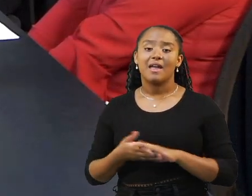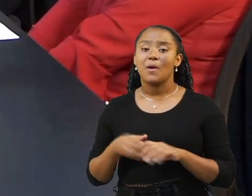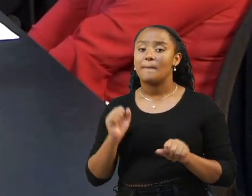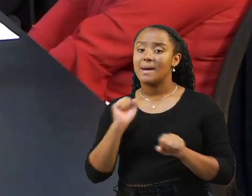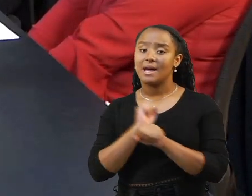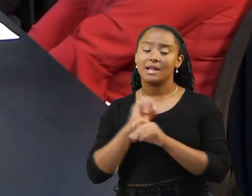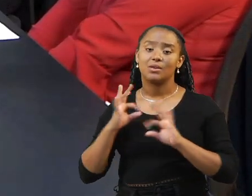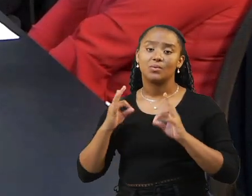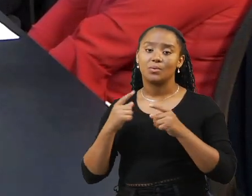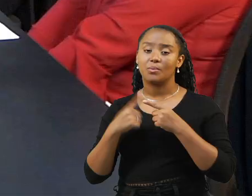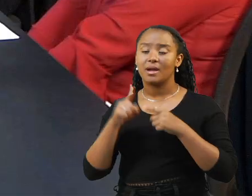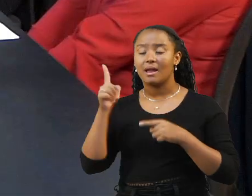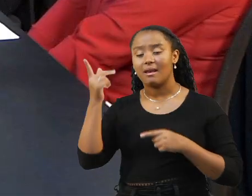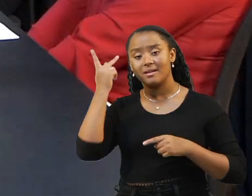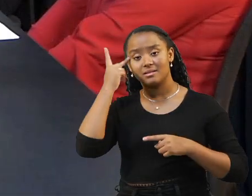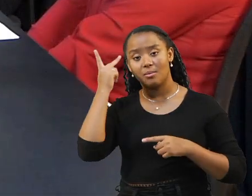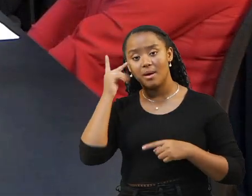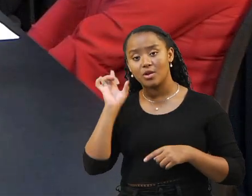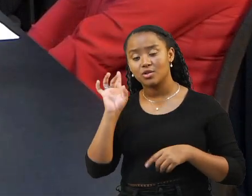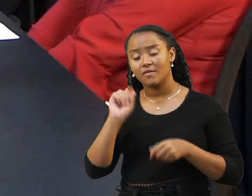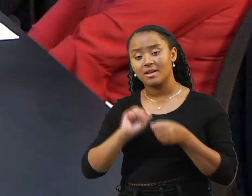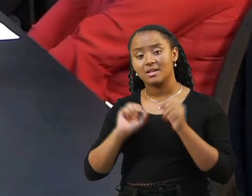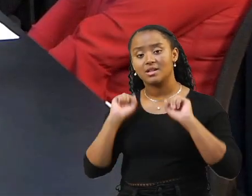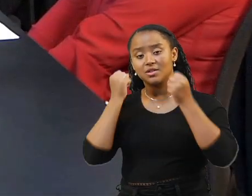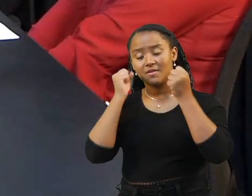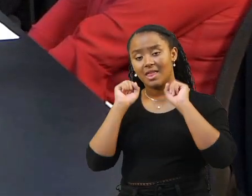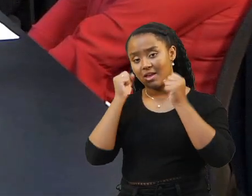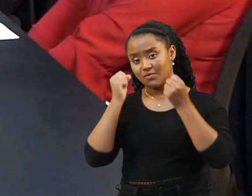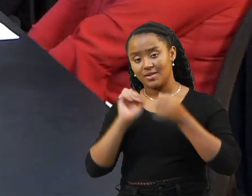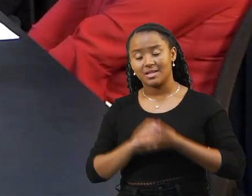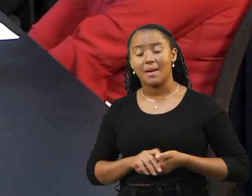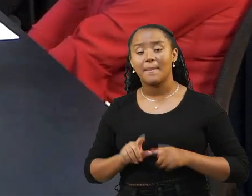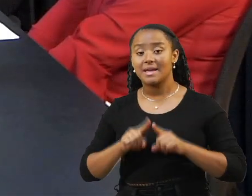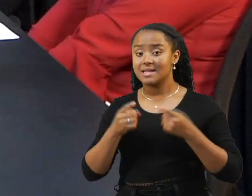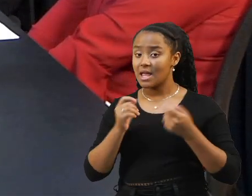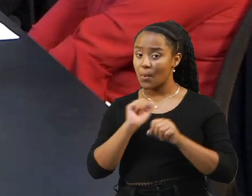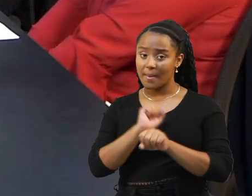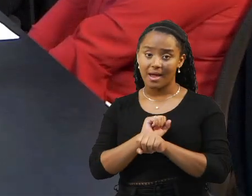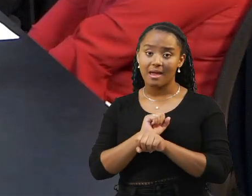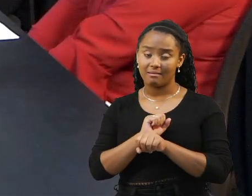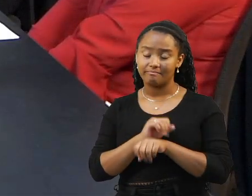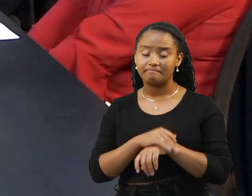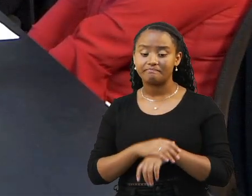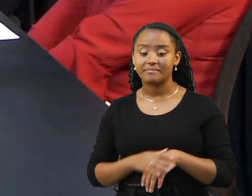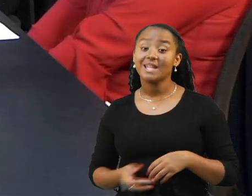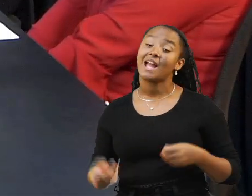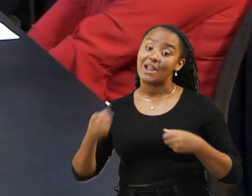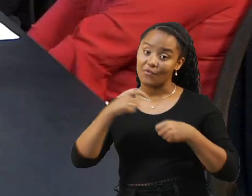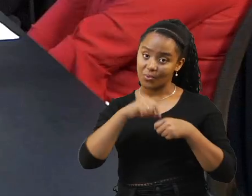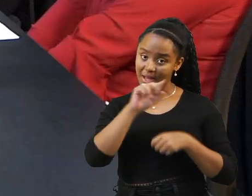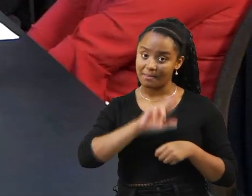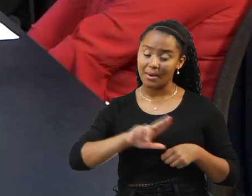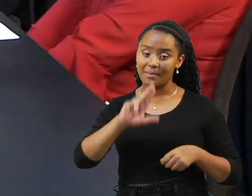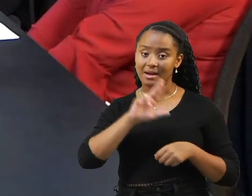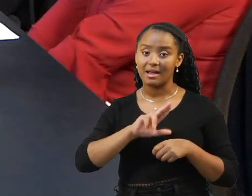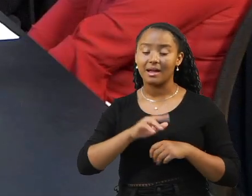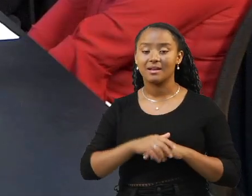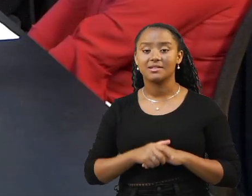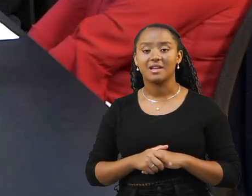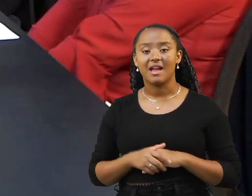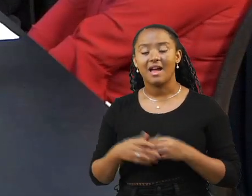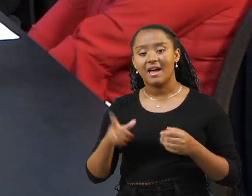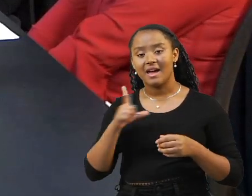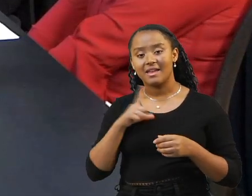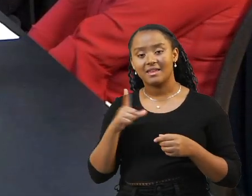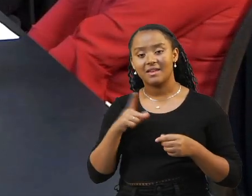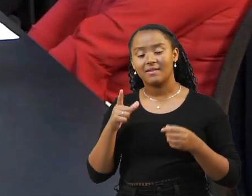aqui. Aí parei tudo. Lá eu só fazia atividade física. Aí eu parei com tudo. Mas aí eu voltei, aí